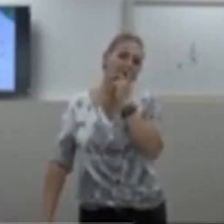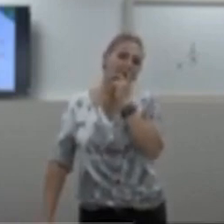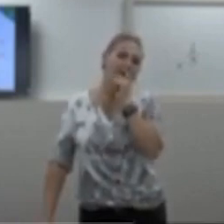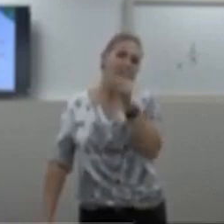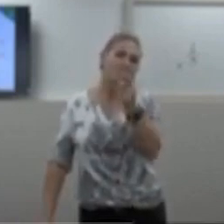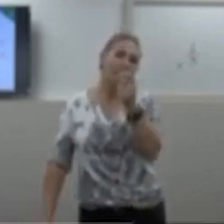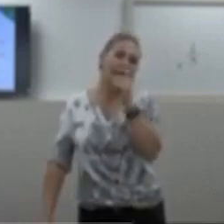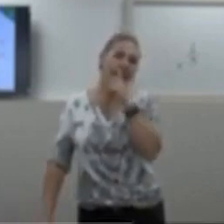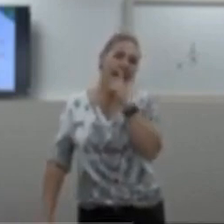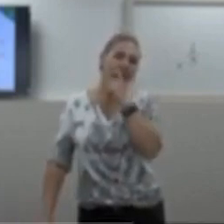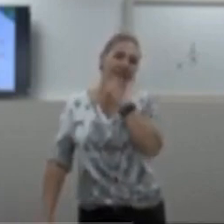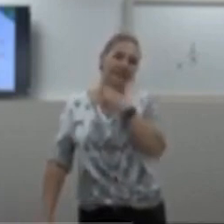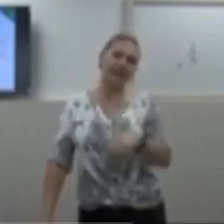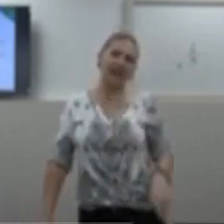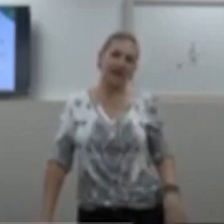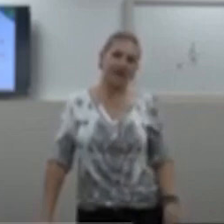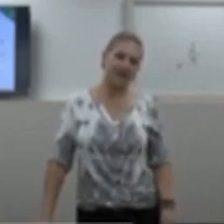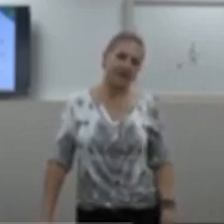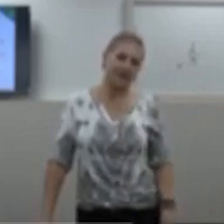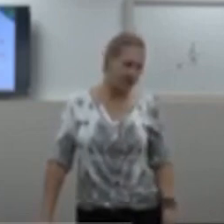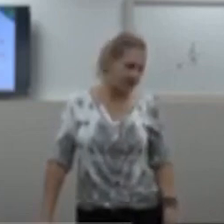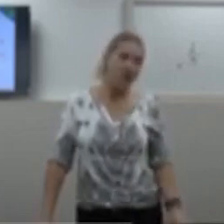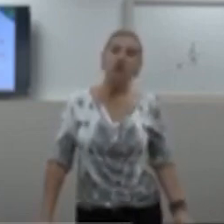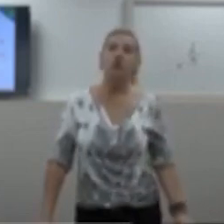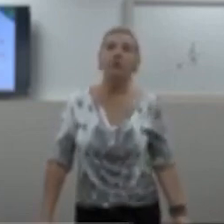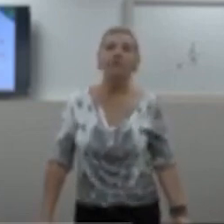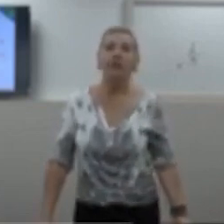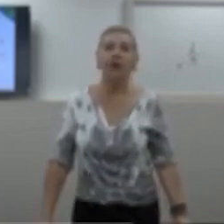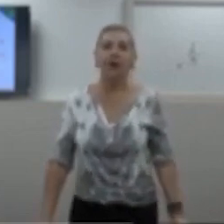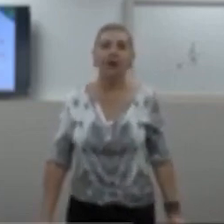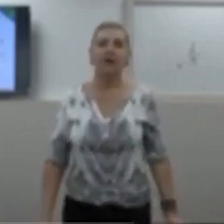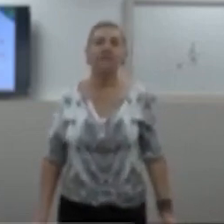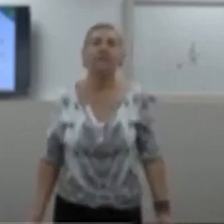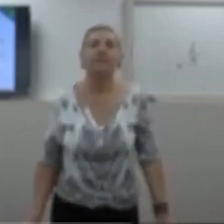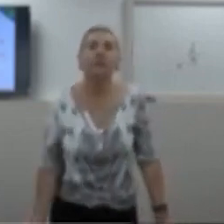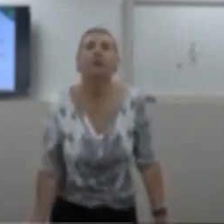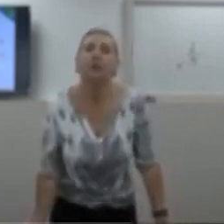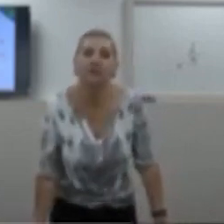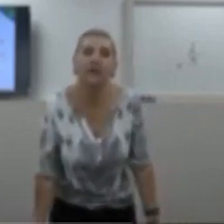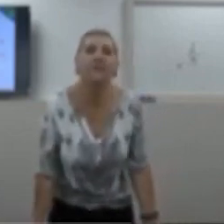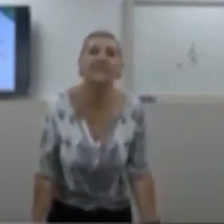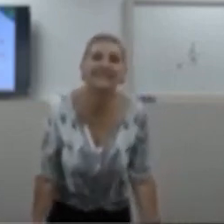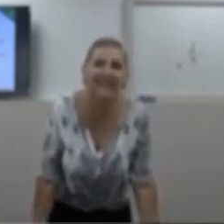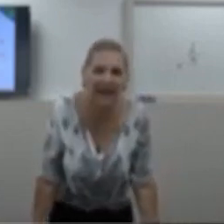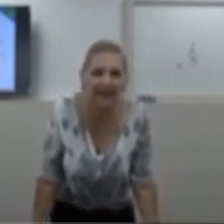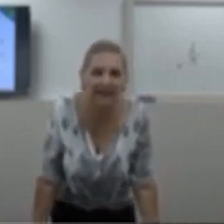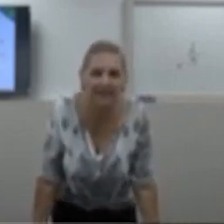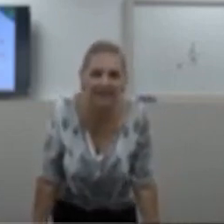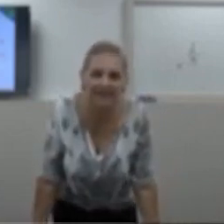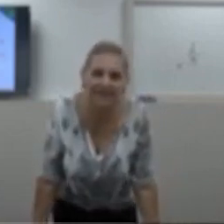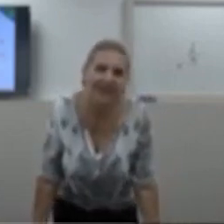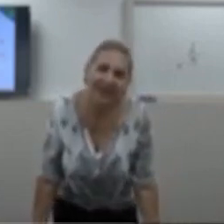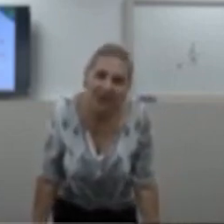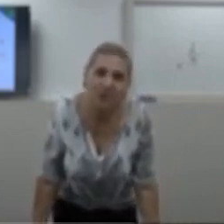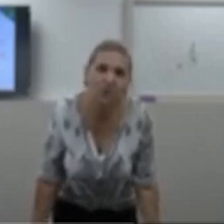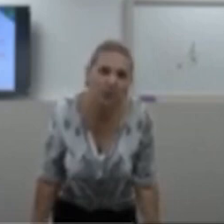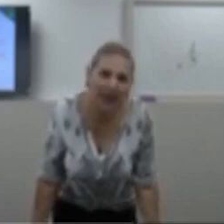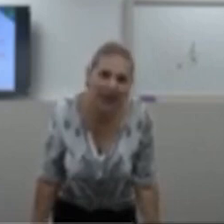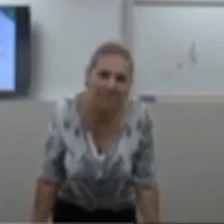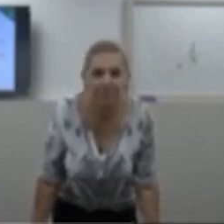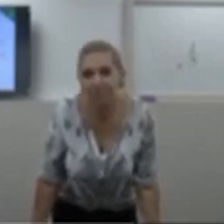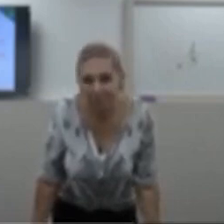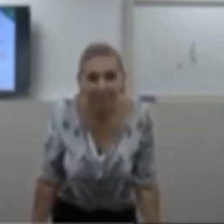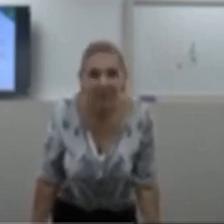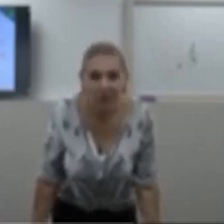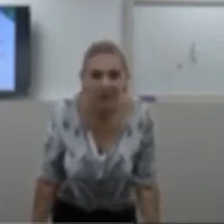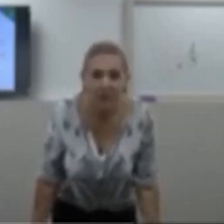décadas? Sua mãe tem quantas décadas? Sua avó, seu avô, tem quantas décadas? Isso